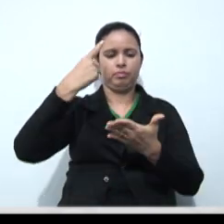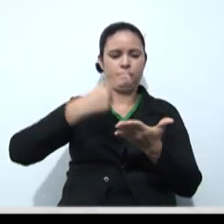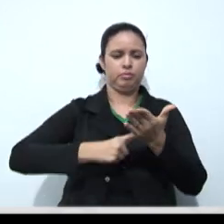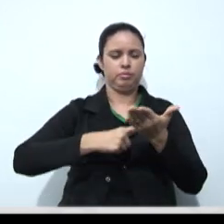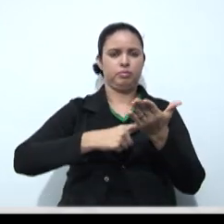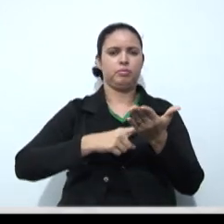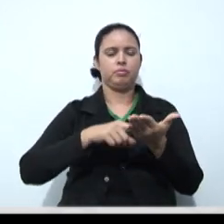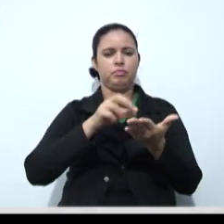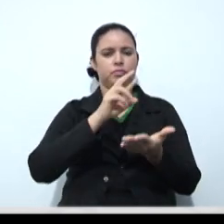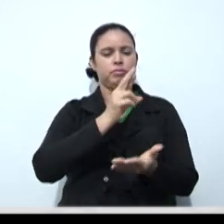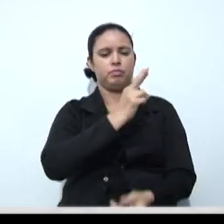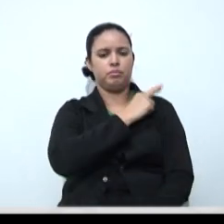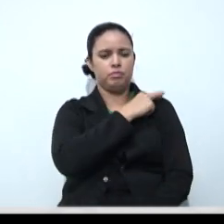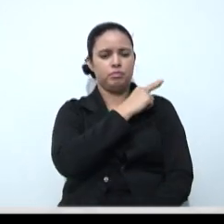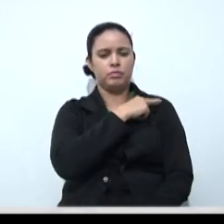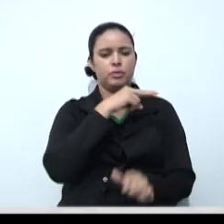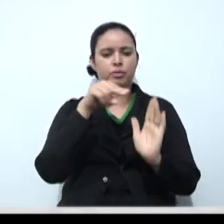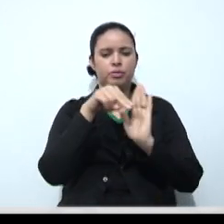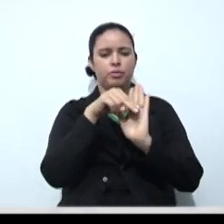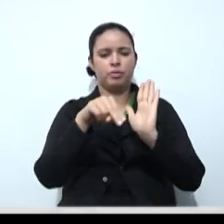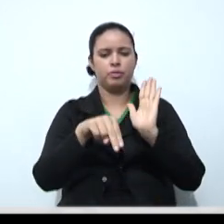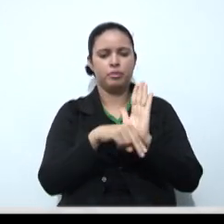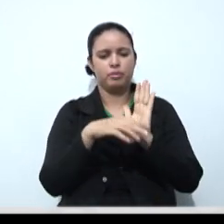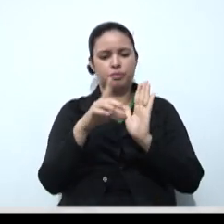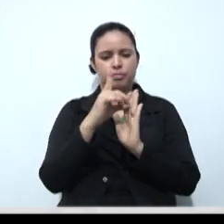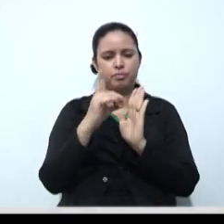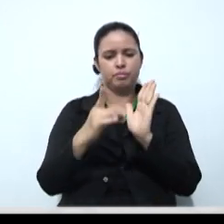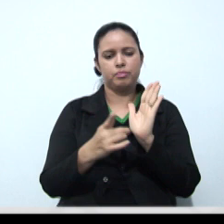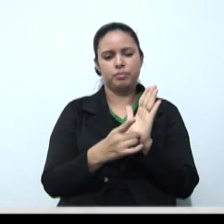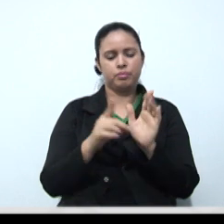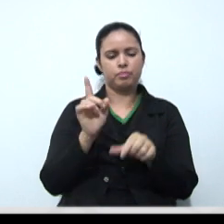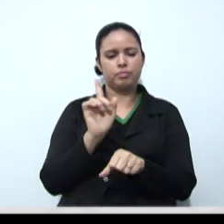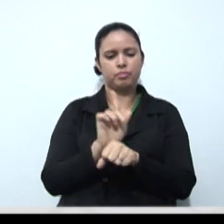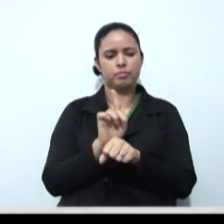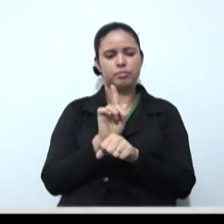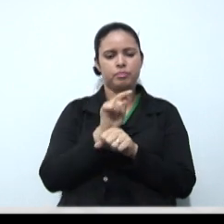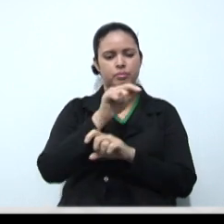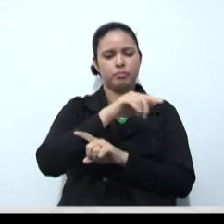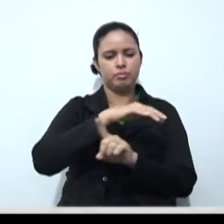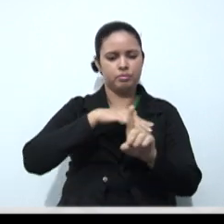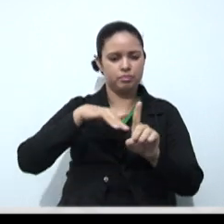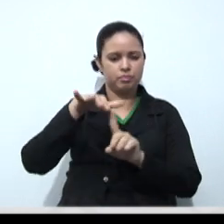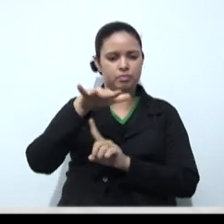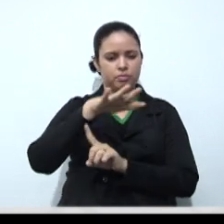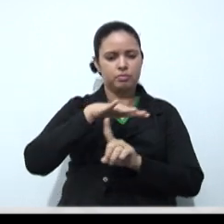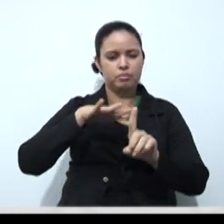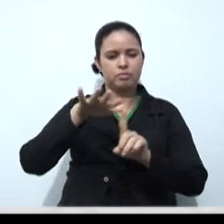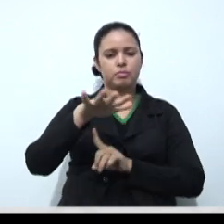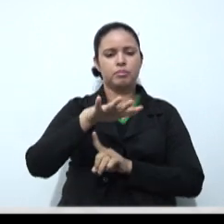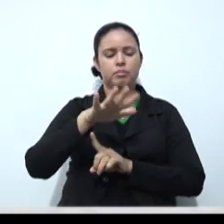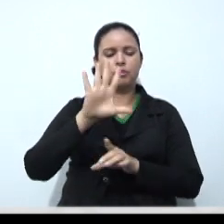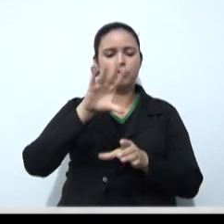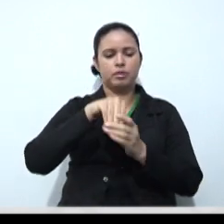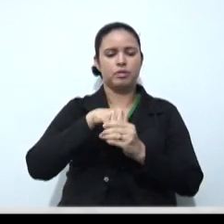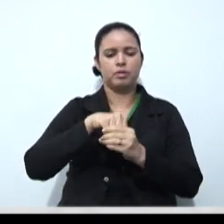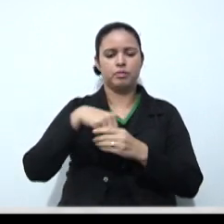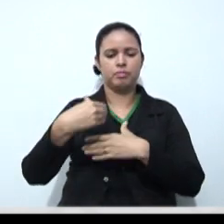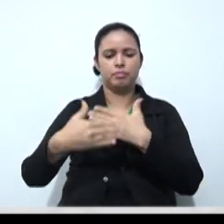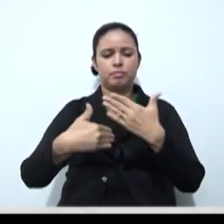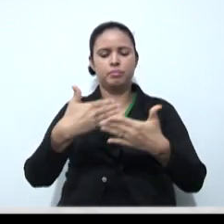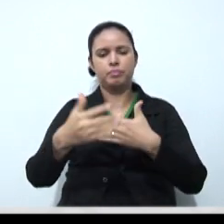as normas e diretrizes da gestão ambiental, priorizando parâmetros na área ambiental dentro dos